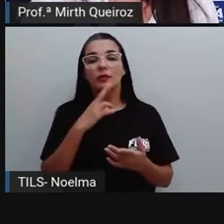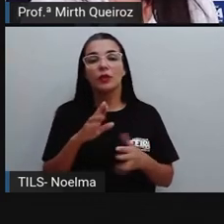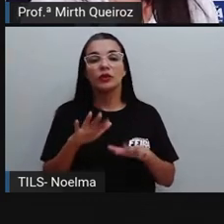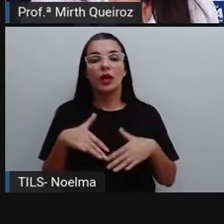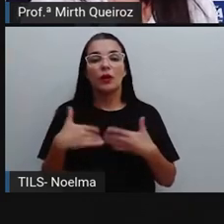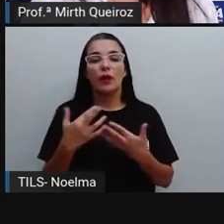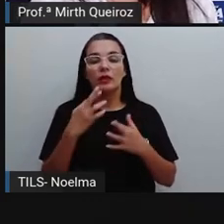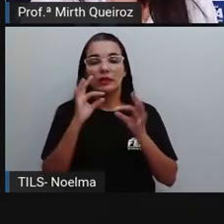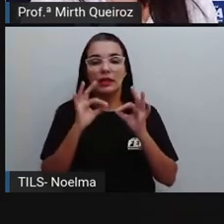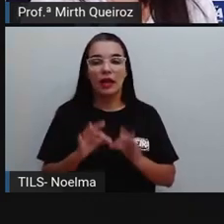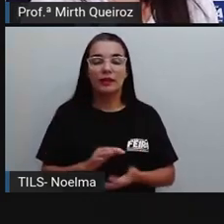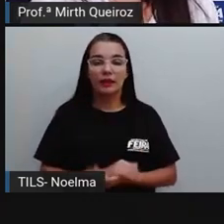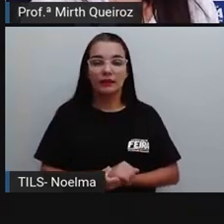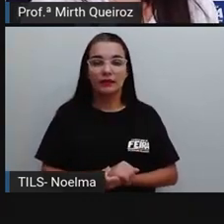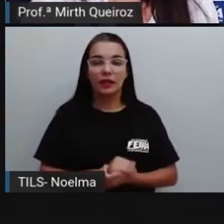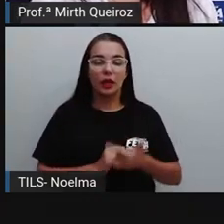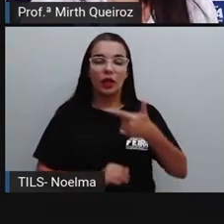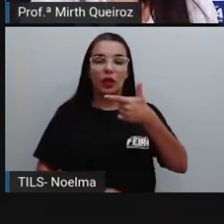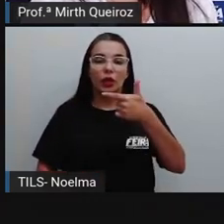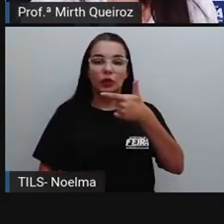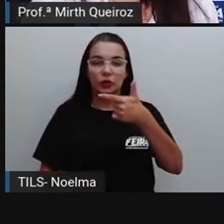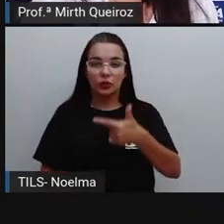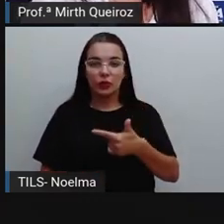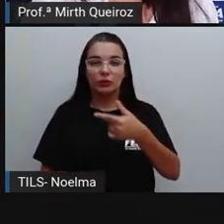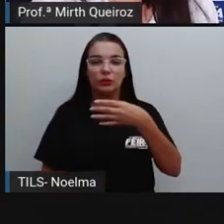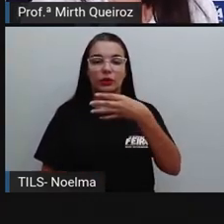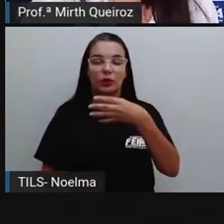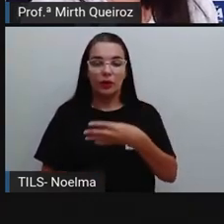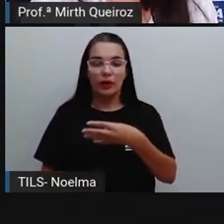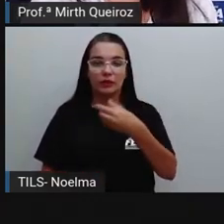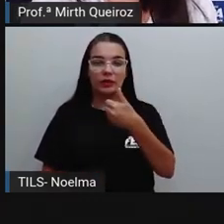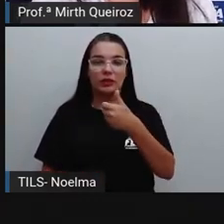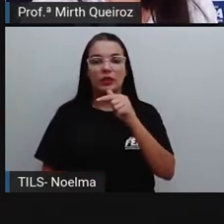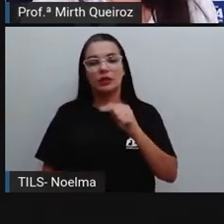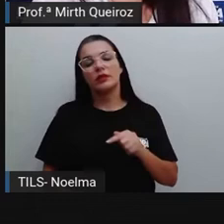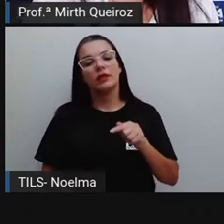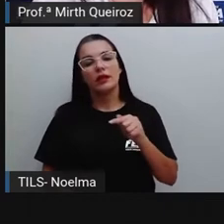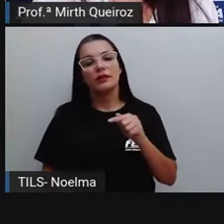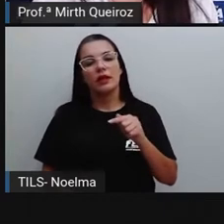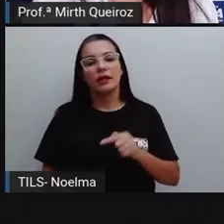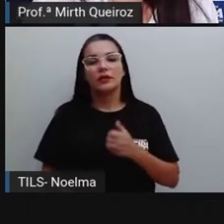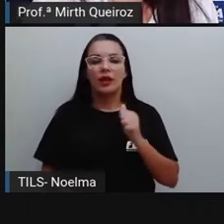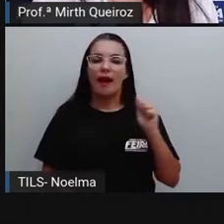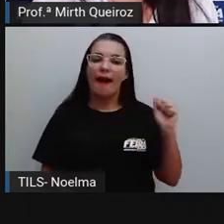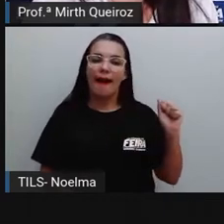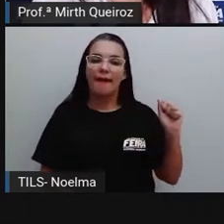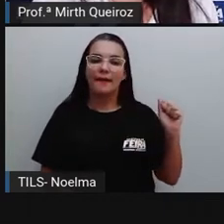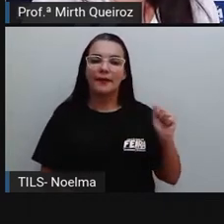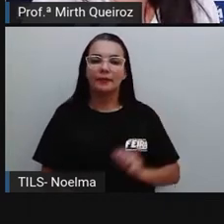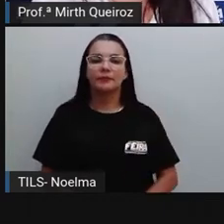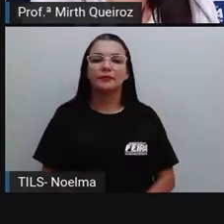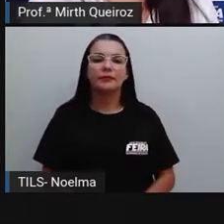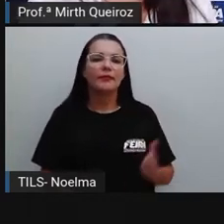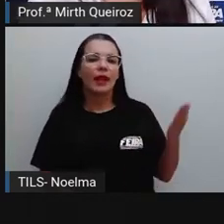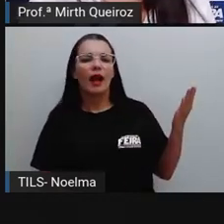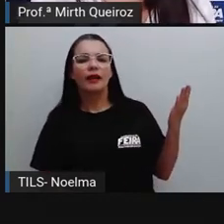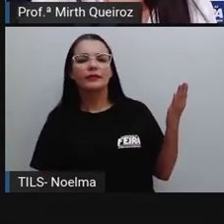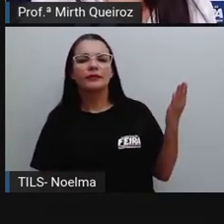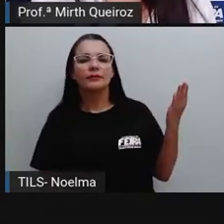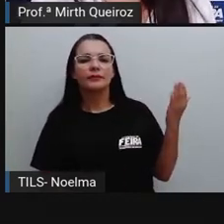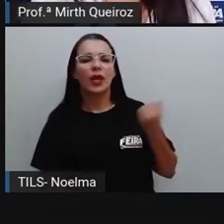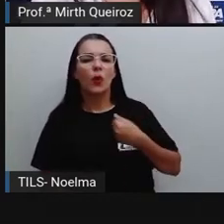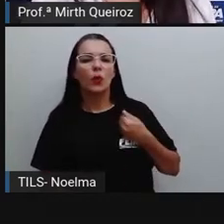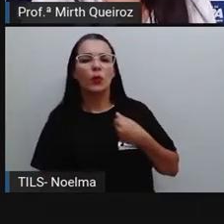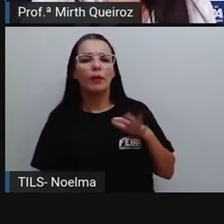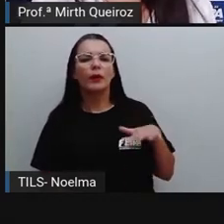a alternativa? É a letra A. Dois mil quatrocentos e dezessete. E aqui, que número